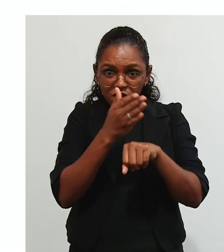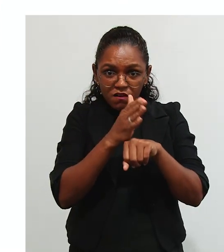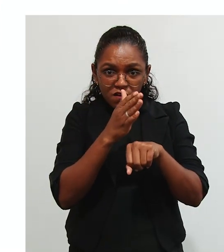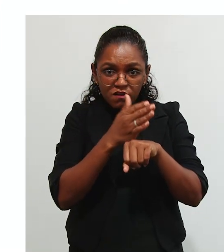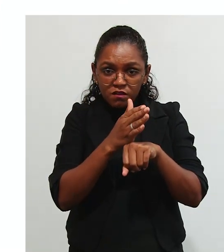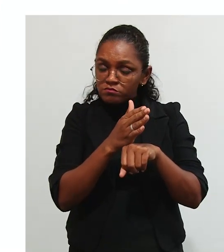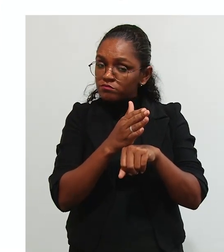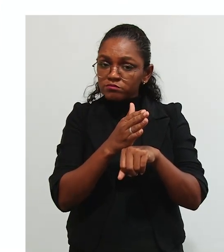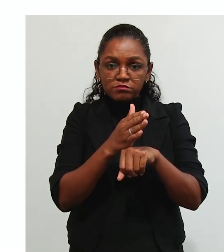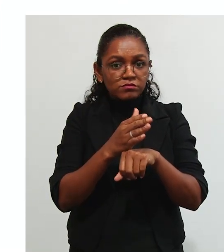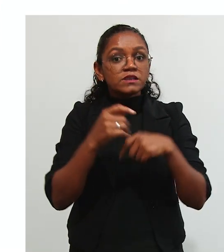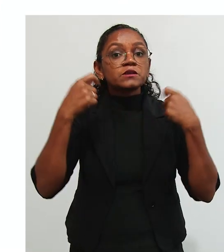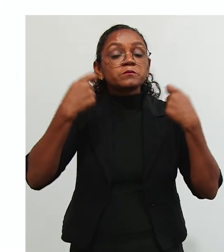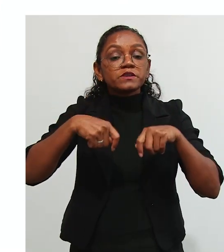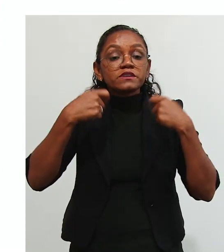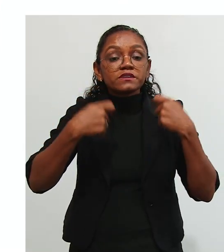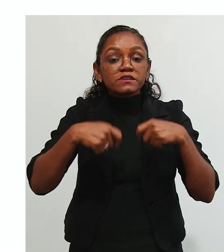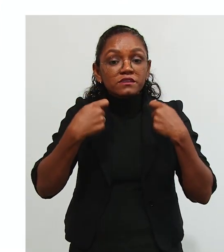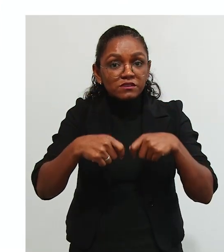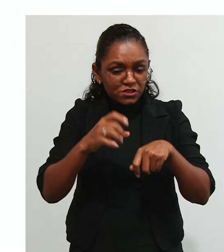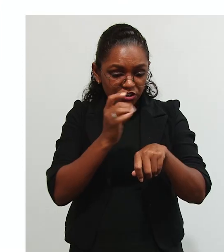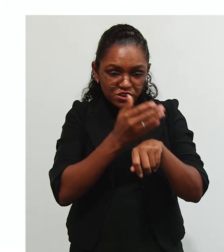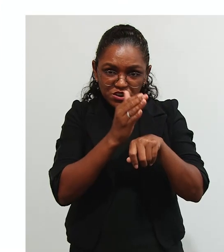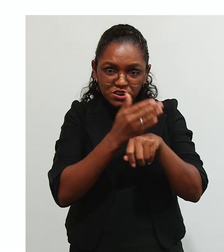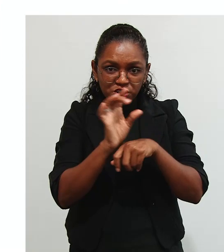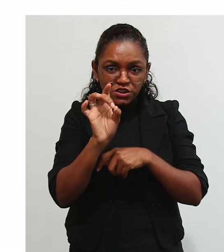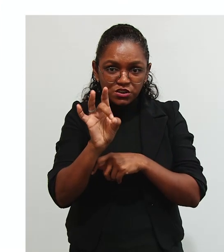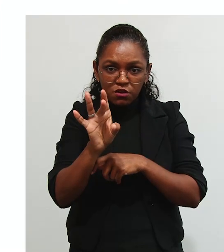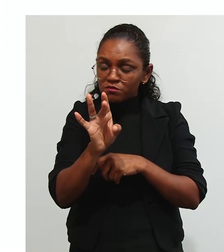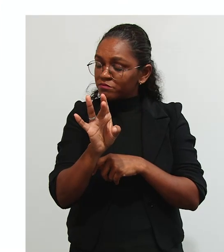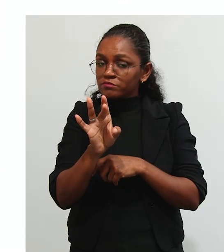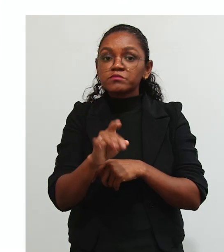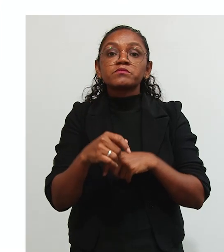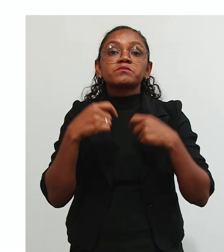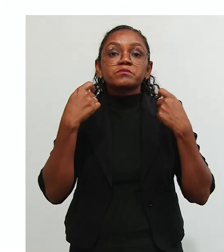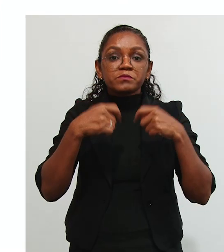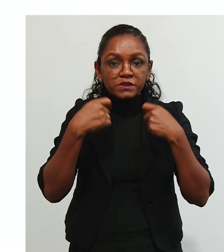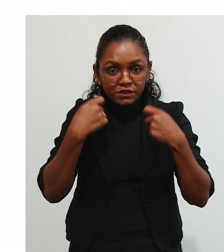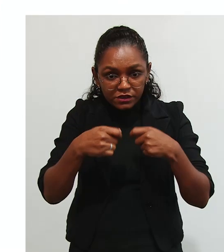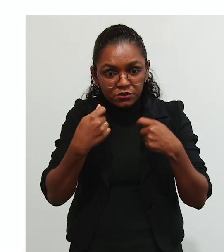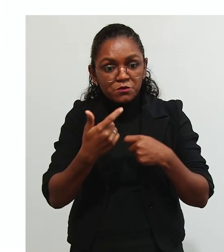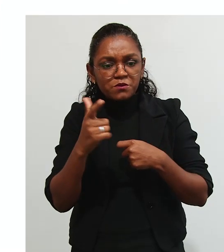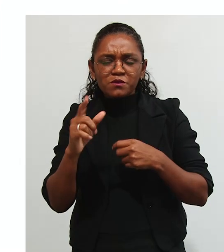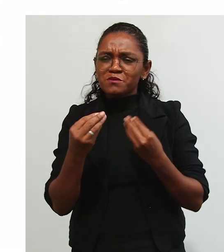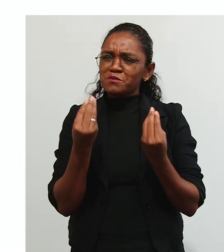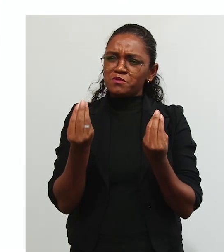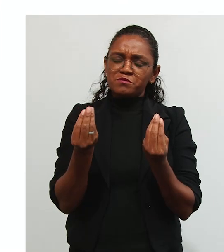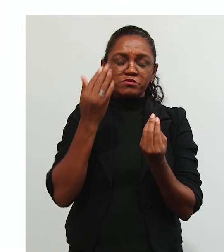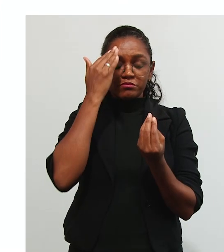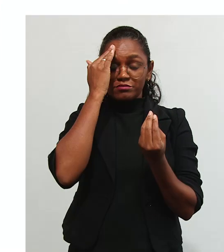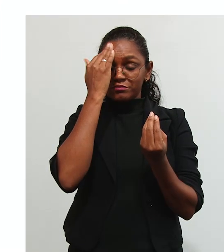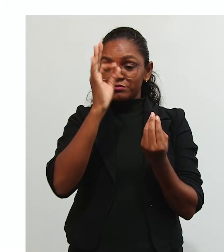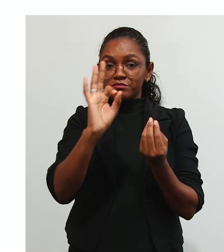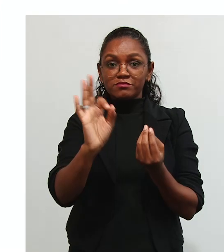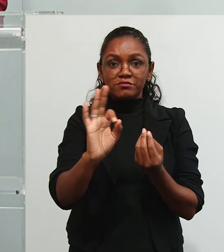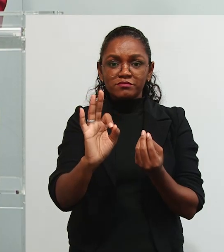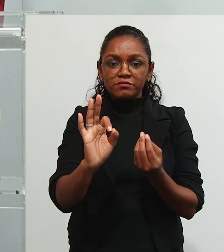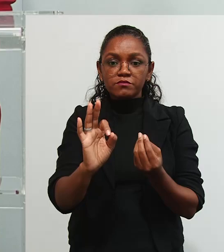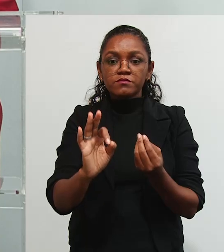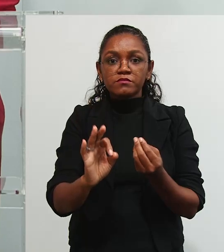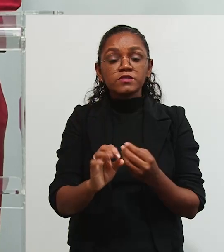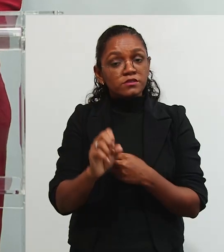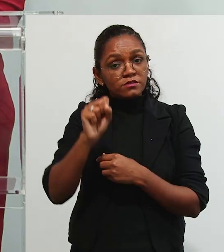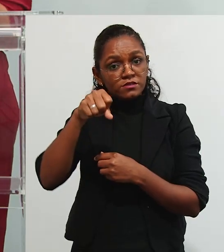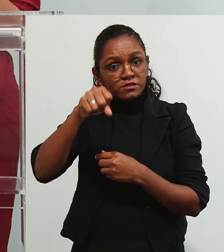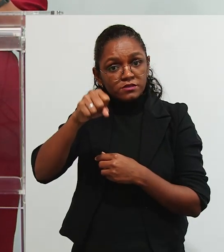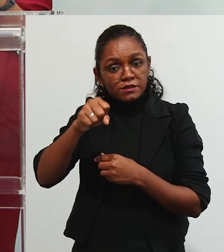sem praticar a gente não aprende, mas também só praticando a gente também não aprende. Professora Rosa, que loucura é essa que você